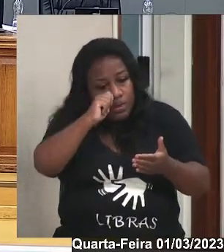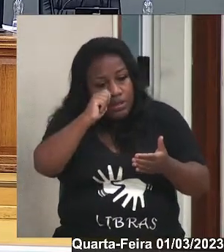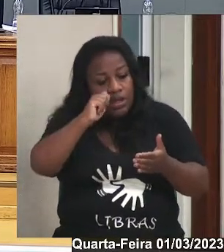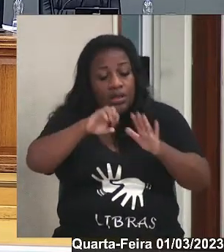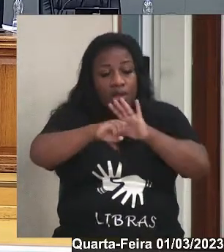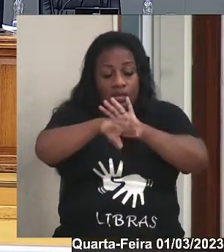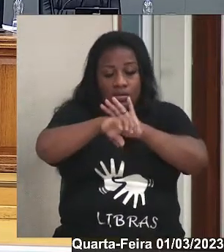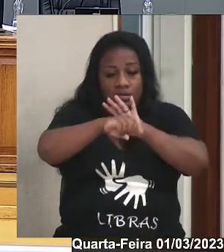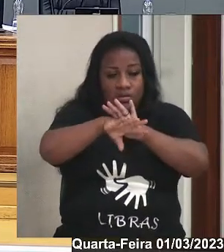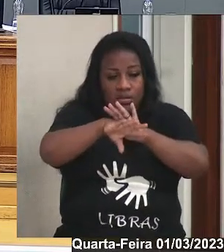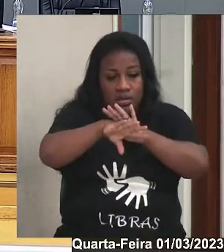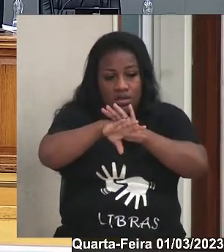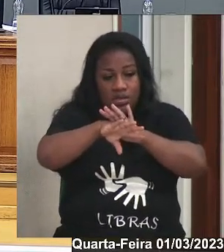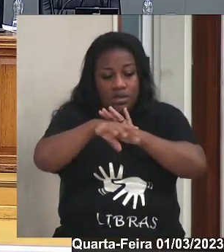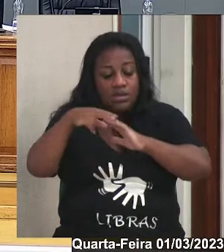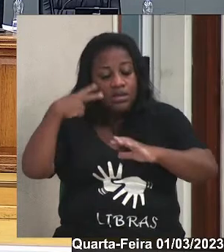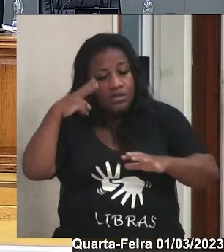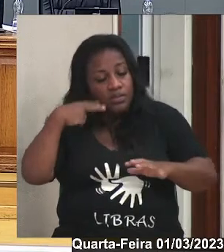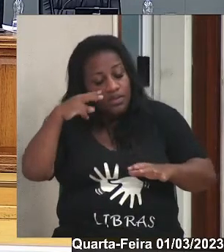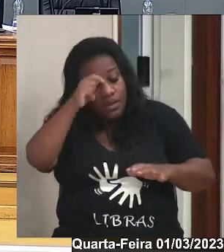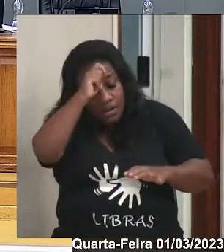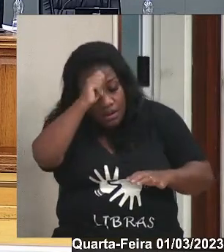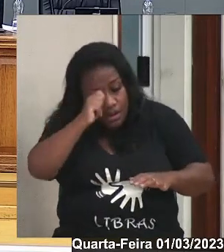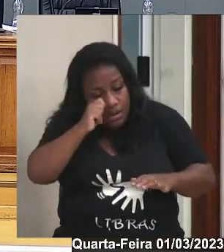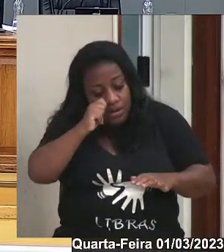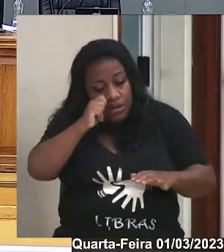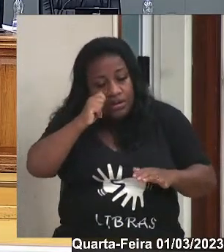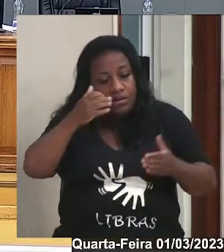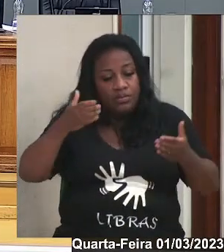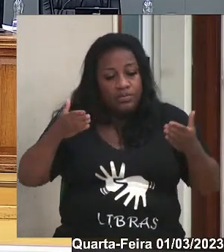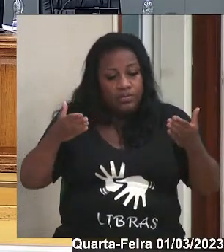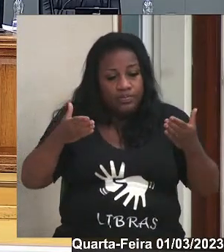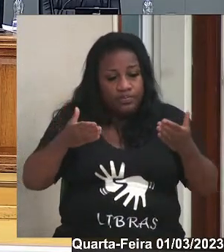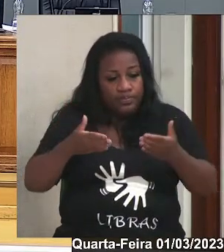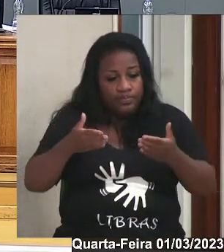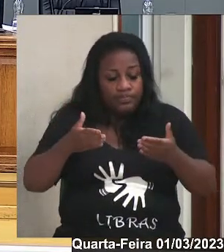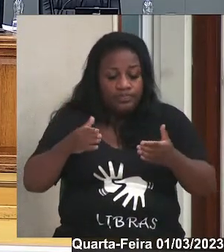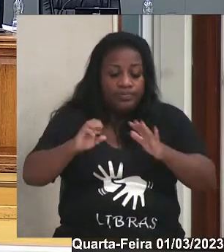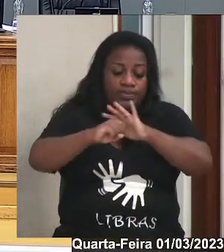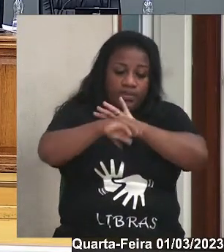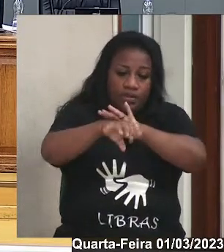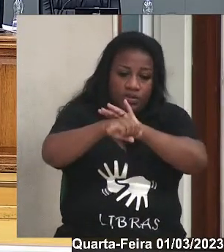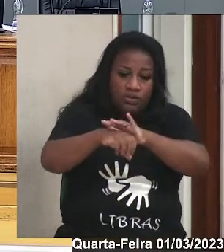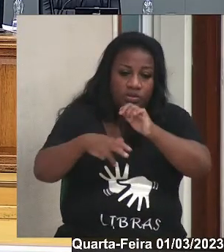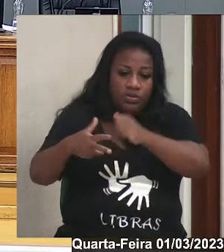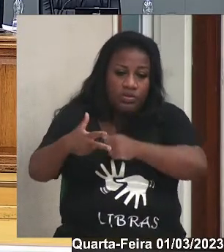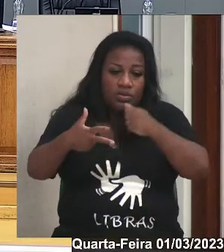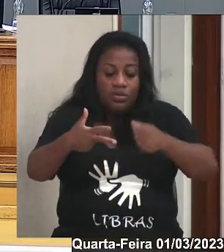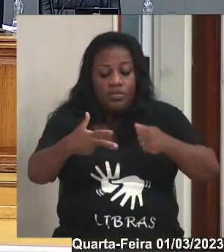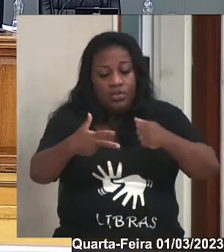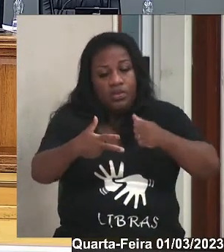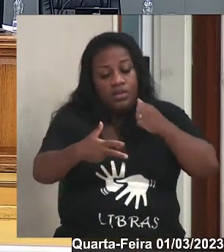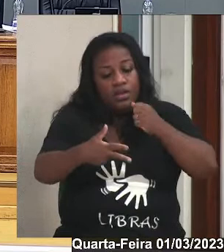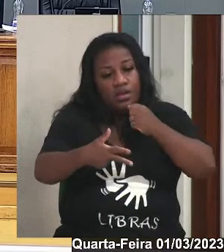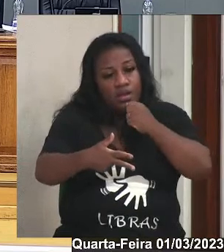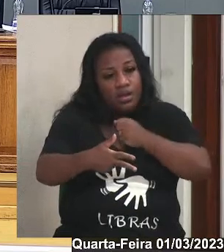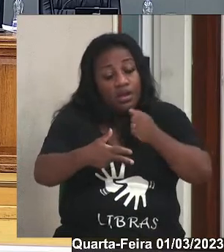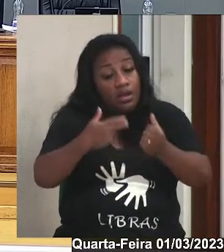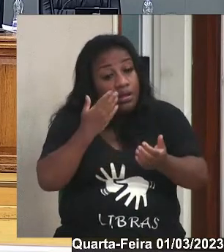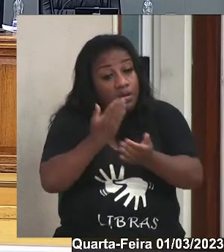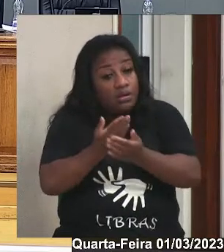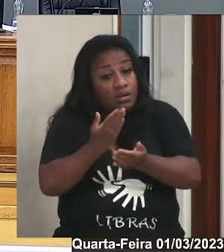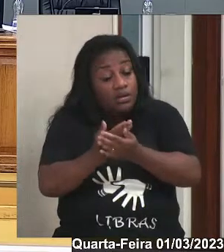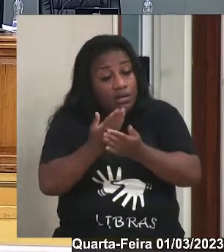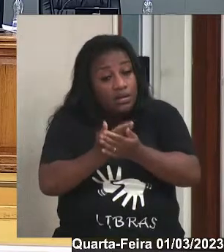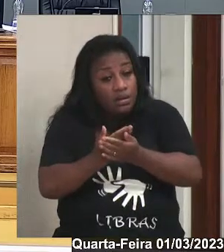Dedé. Indicação de autoria do vereador Dedé. Indicação 16/23. Indica ao chefe do Poder Executivo Municipal que seja efetuado